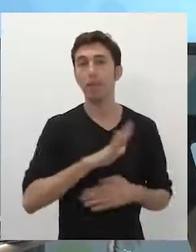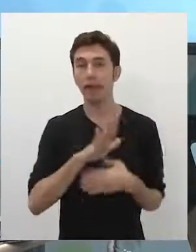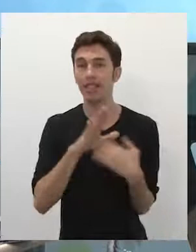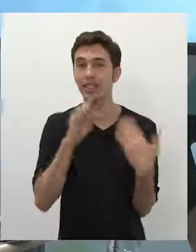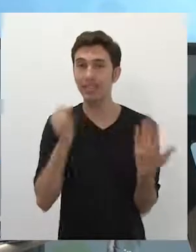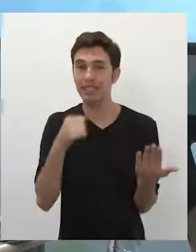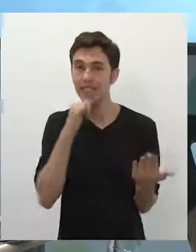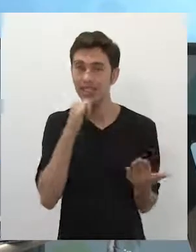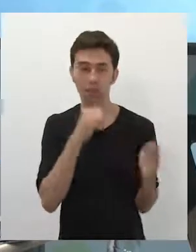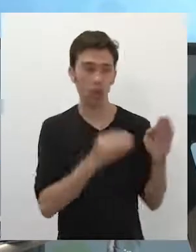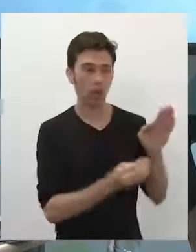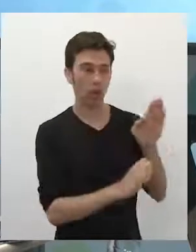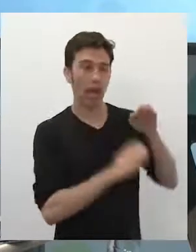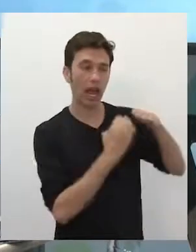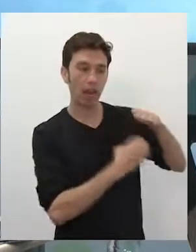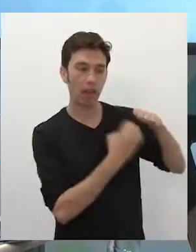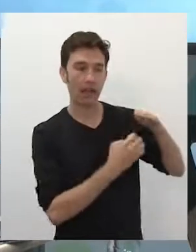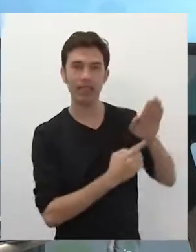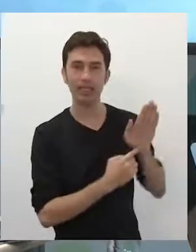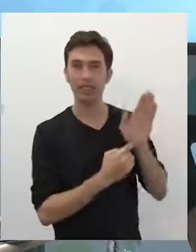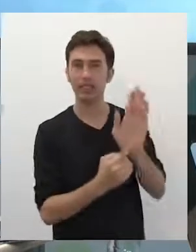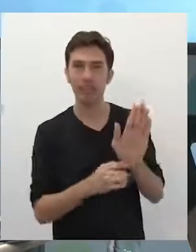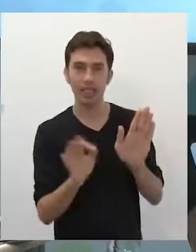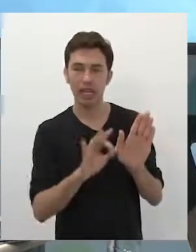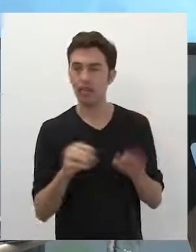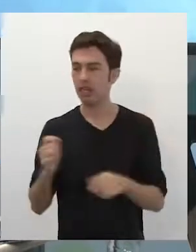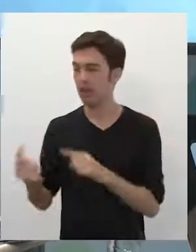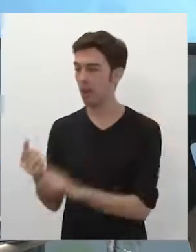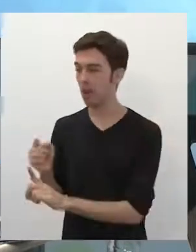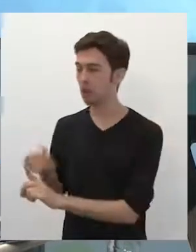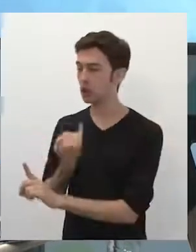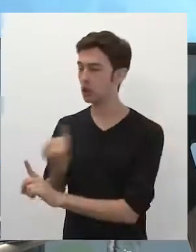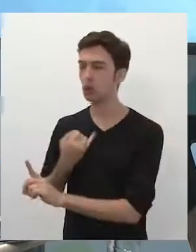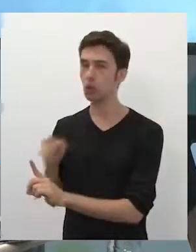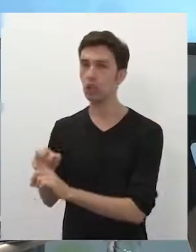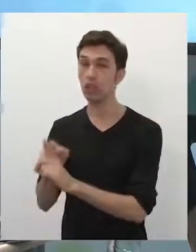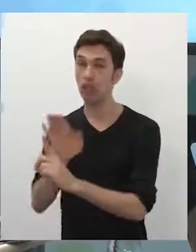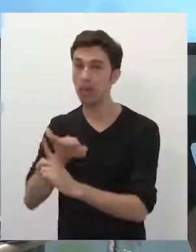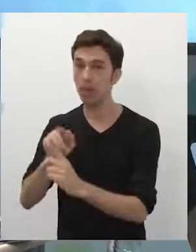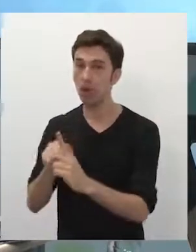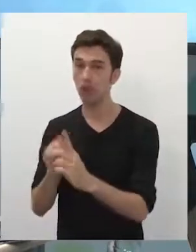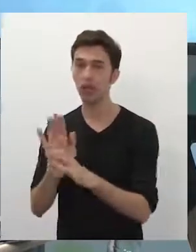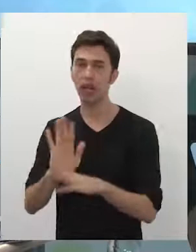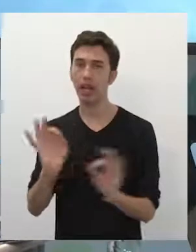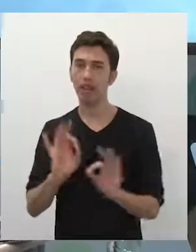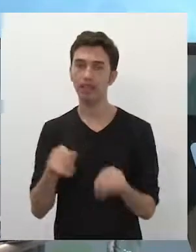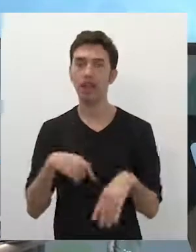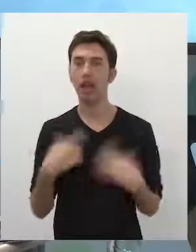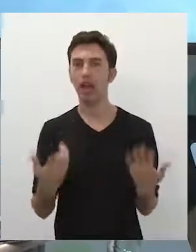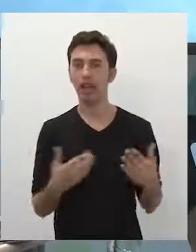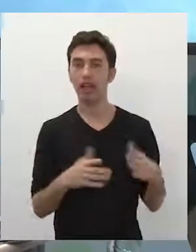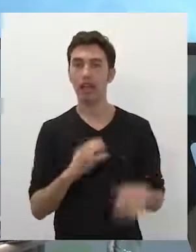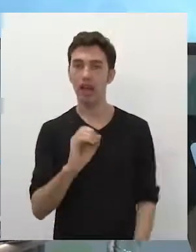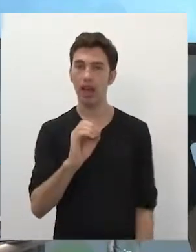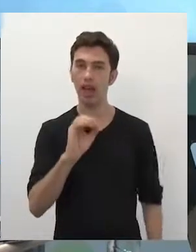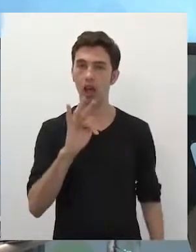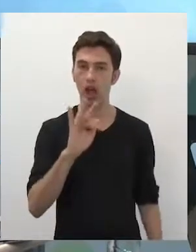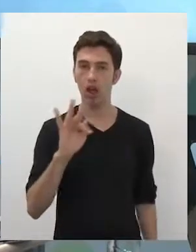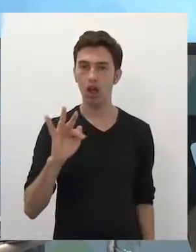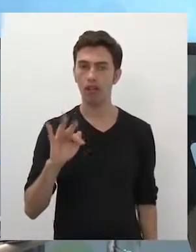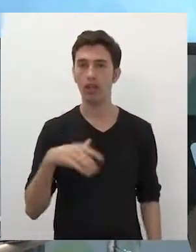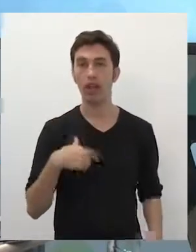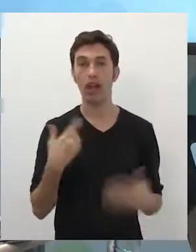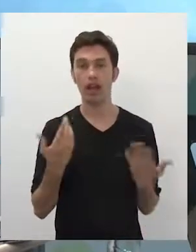uma denúncia, traz informações, mas ela não quer ser identificada por vários motivos. Aí tem que se checar mais